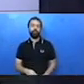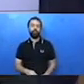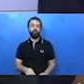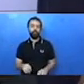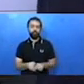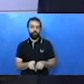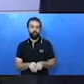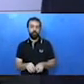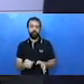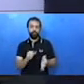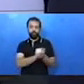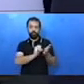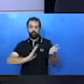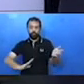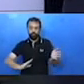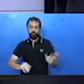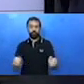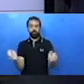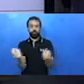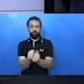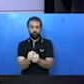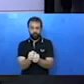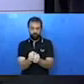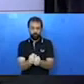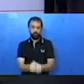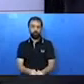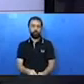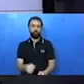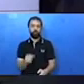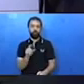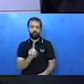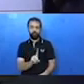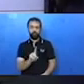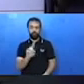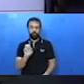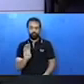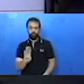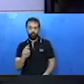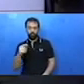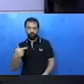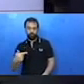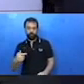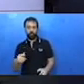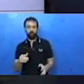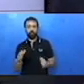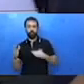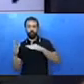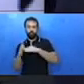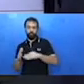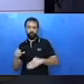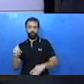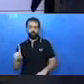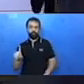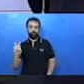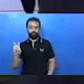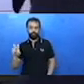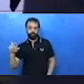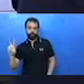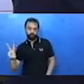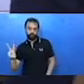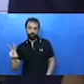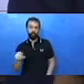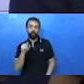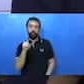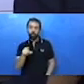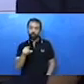vamos resolver atividades juntos da página 147 a 152 e vocês em casa terão